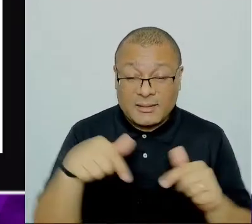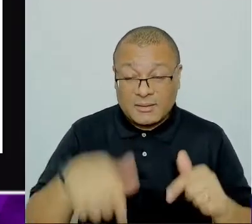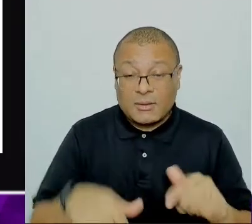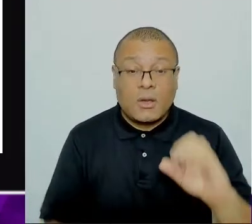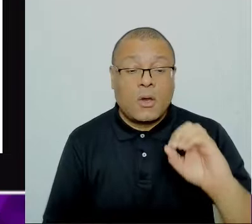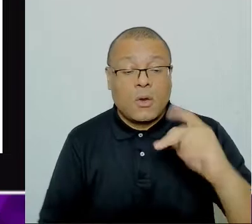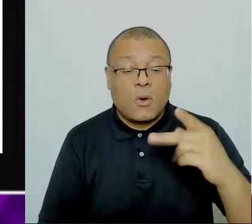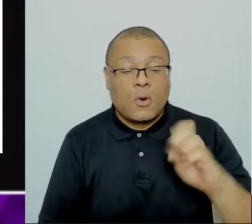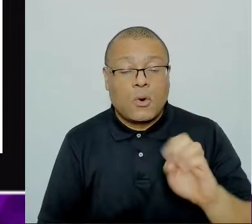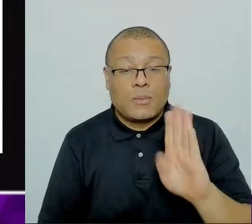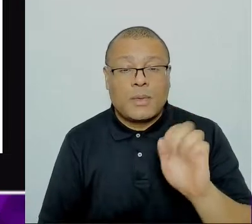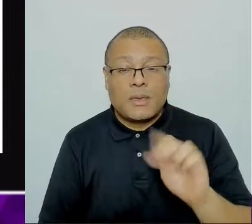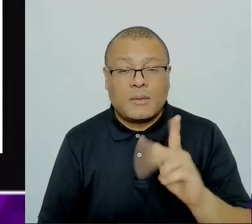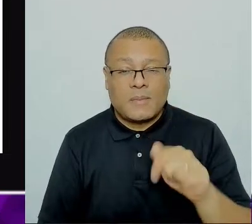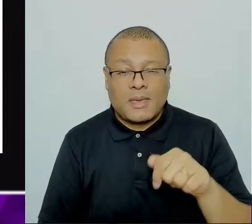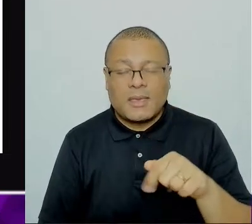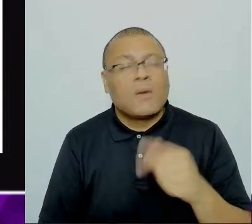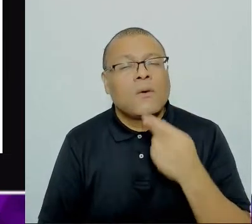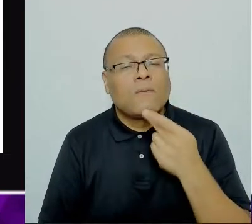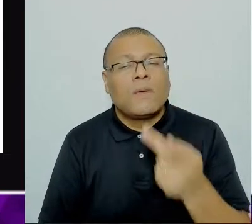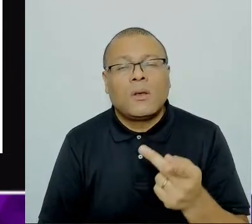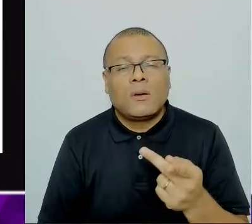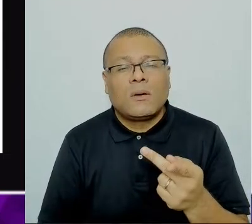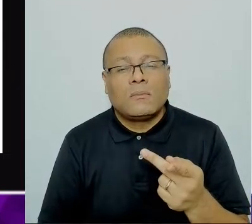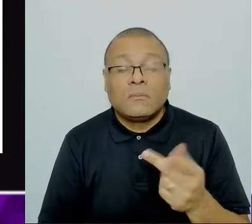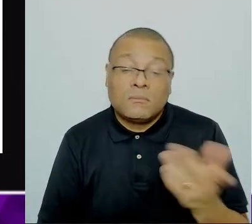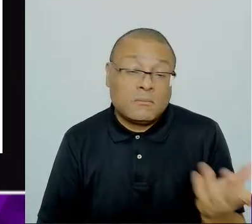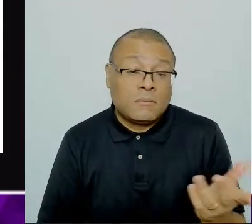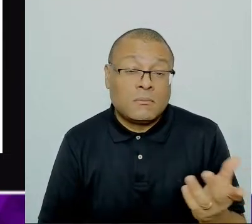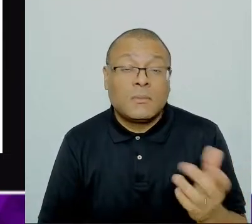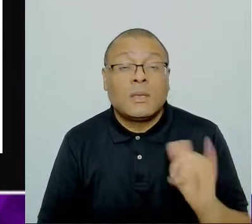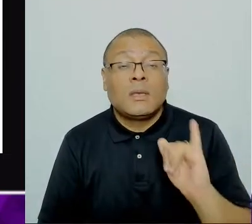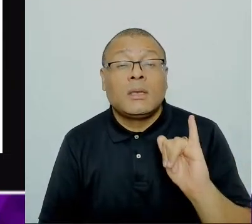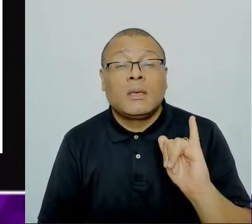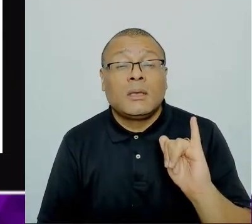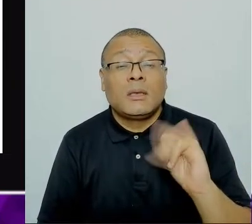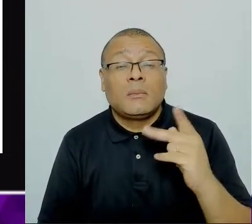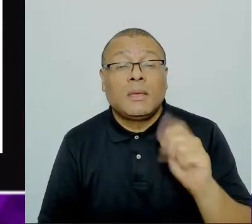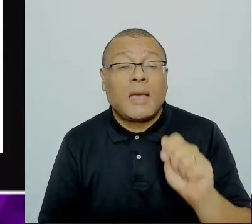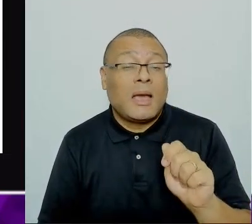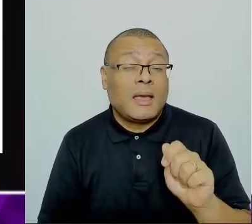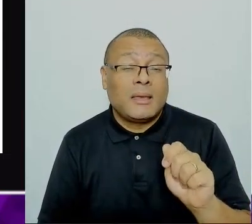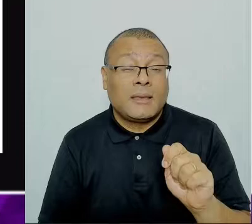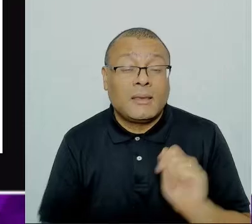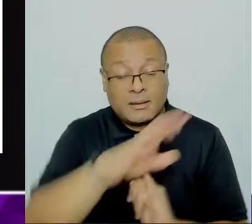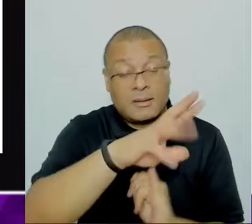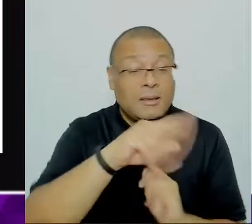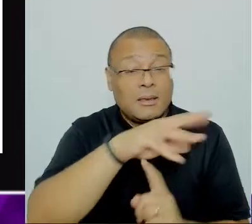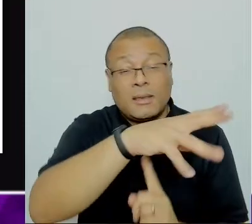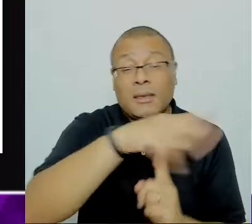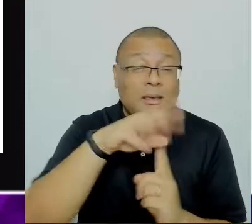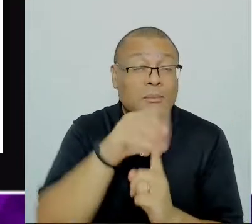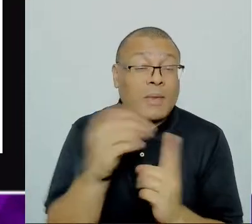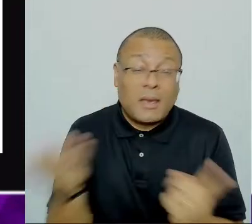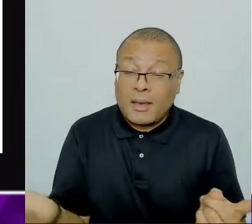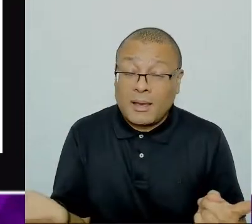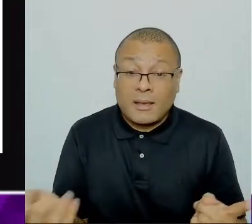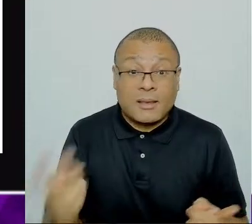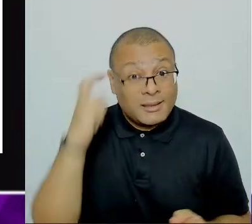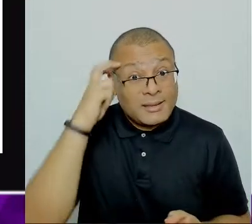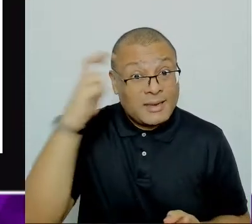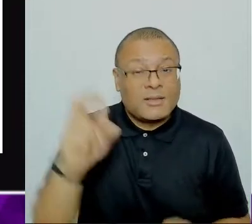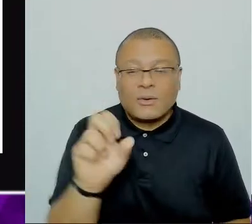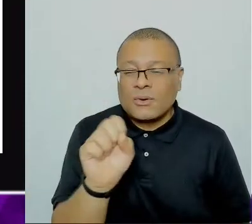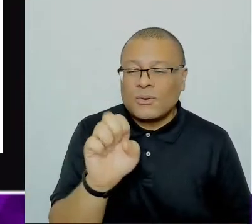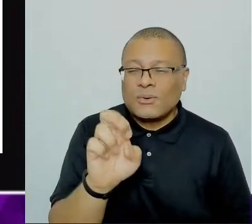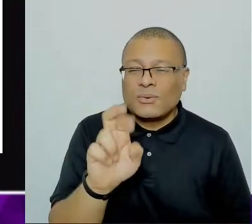de Open Banking? No final é a API, a gente consegue trabalhar ali com os dados. Precisa ter inteligência, como o Sérgio Gama falou ali, né?